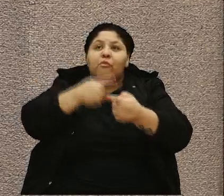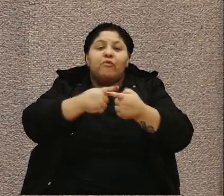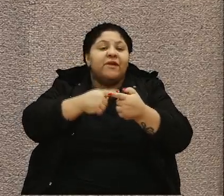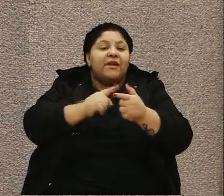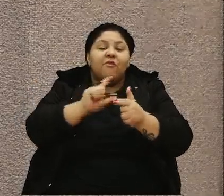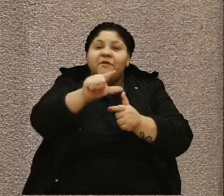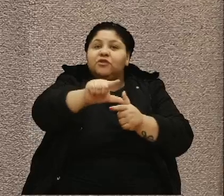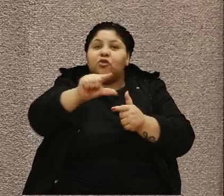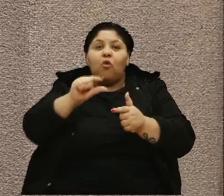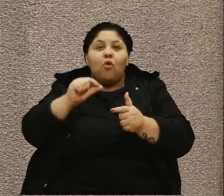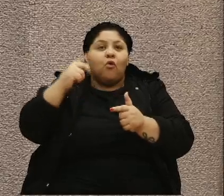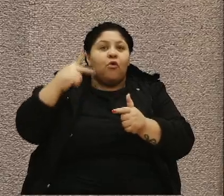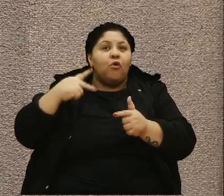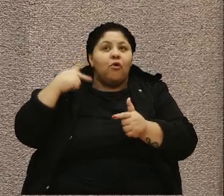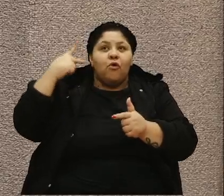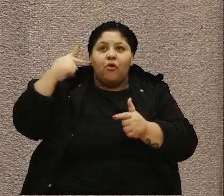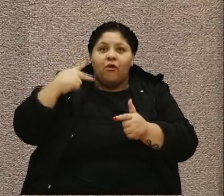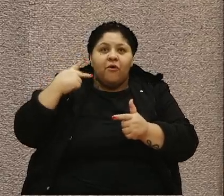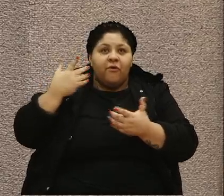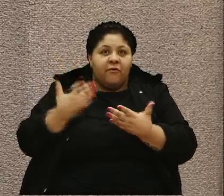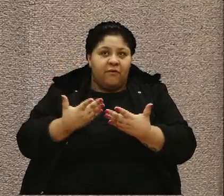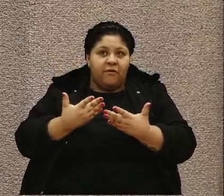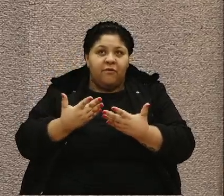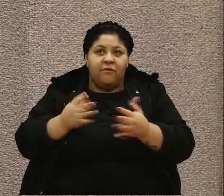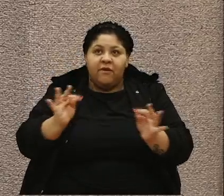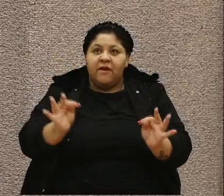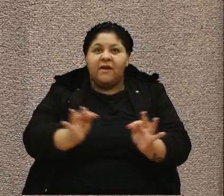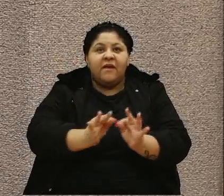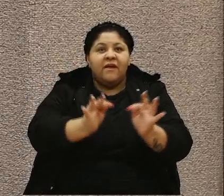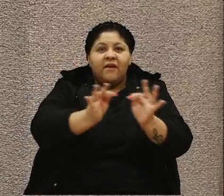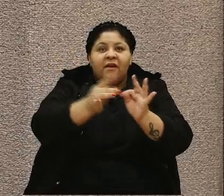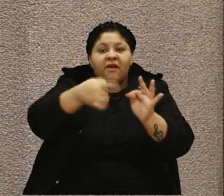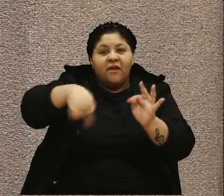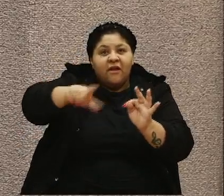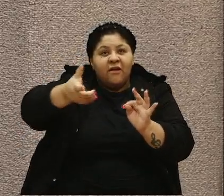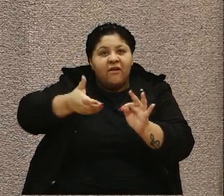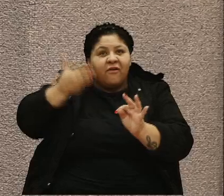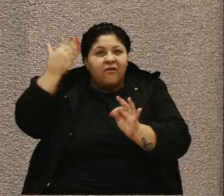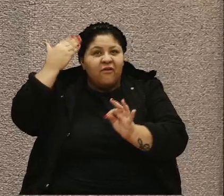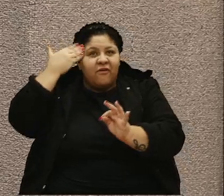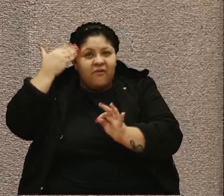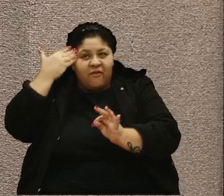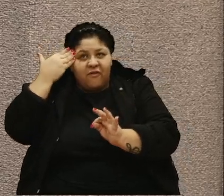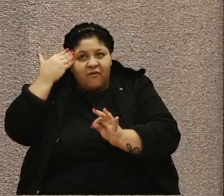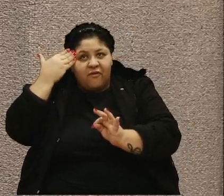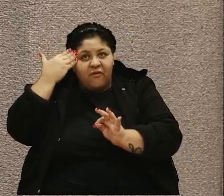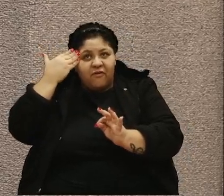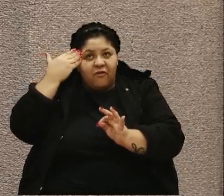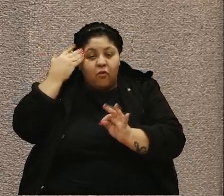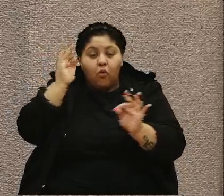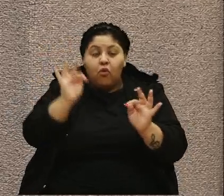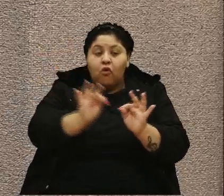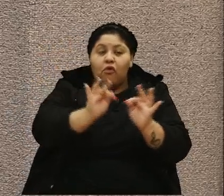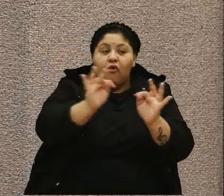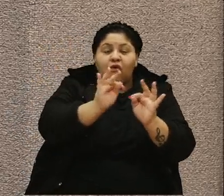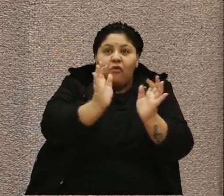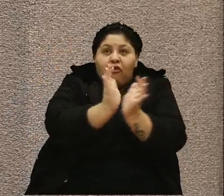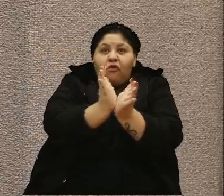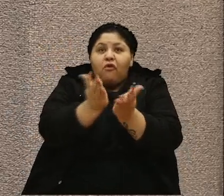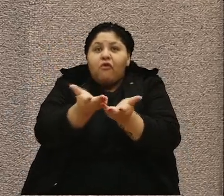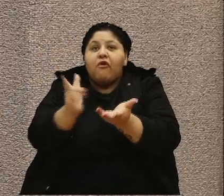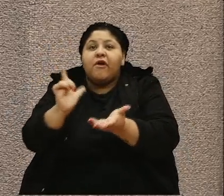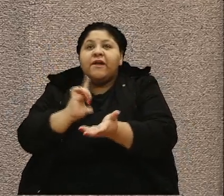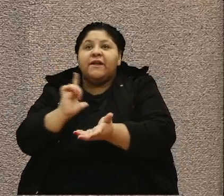política. O técnico é na CCJ. O técnico, se a gente quer se ater exclusivamente ao técnico, a comissão ela tem que